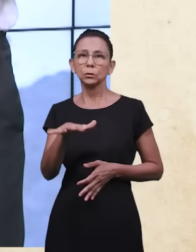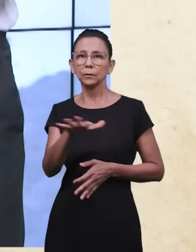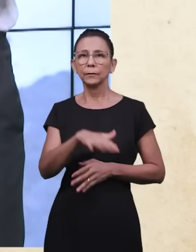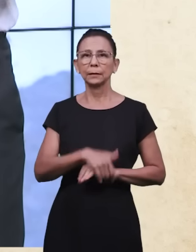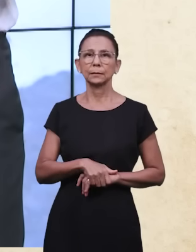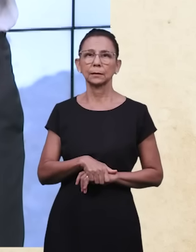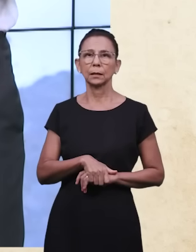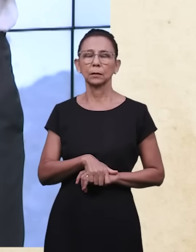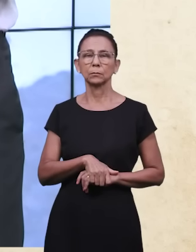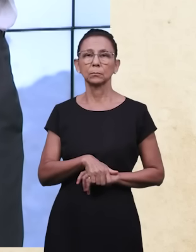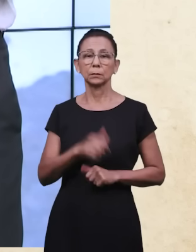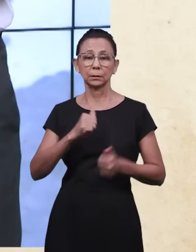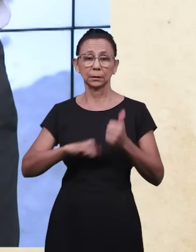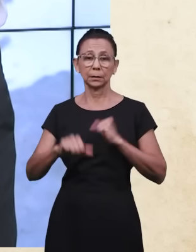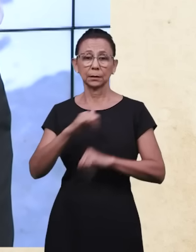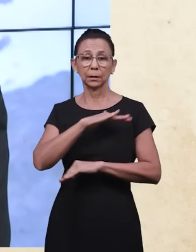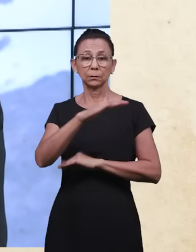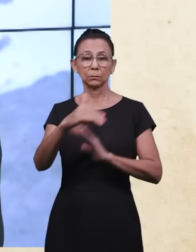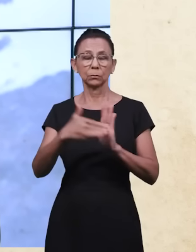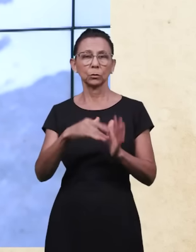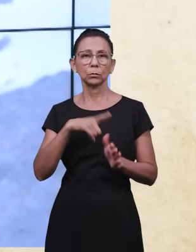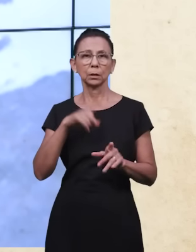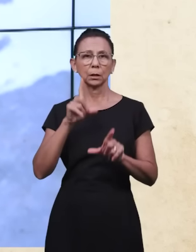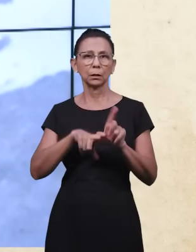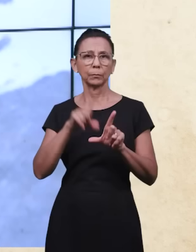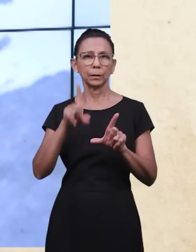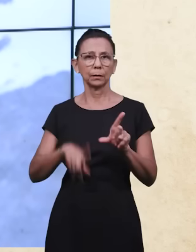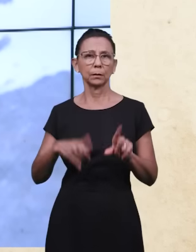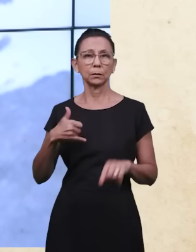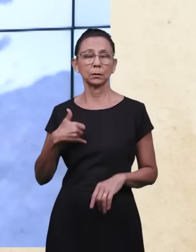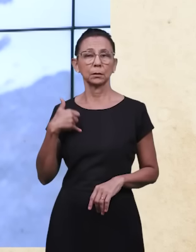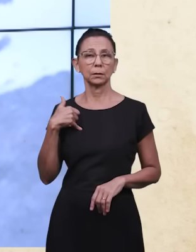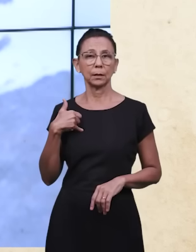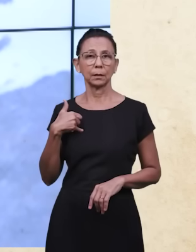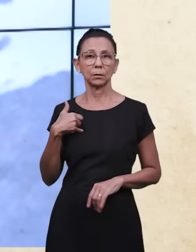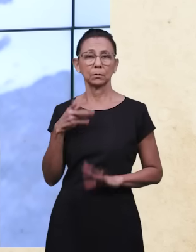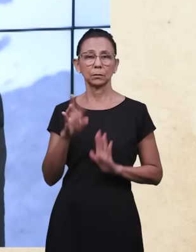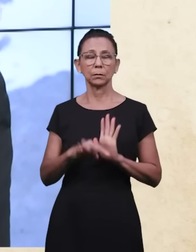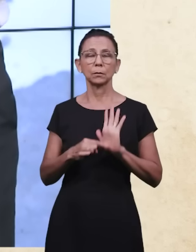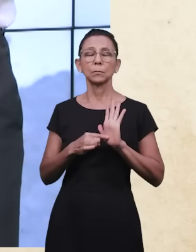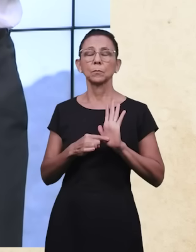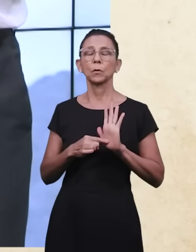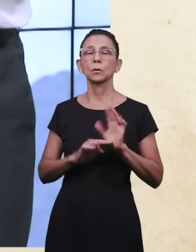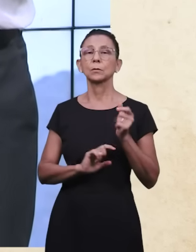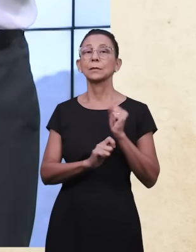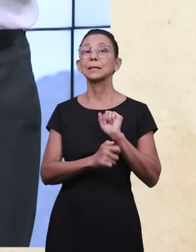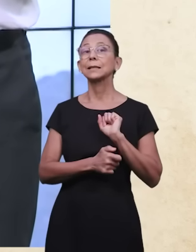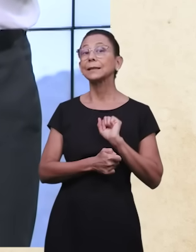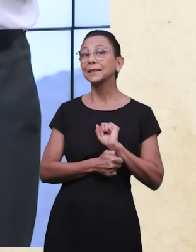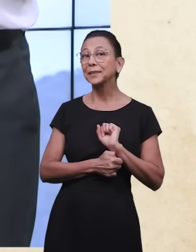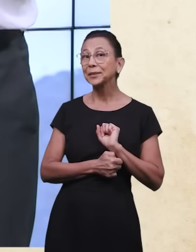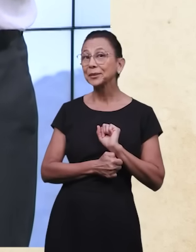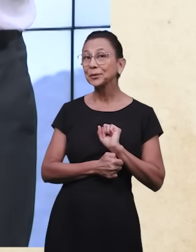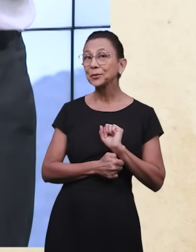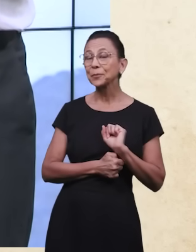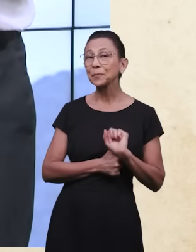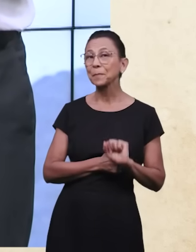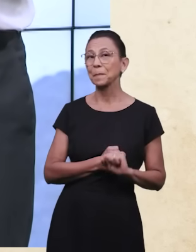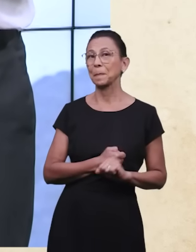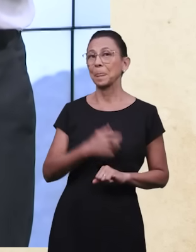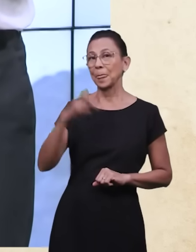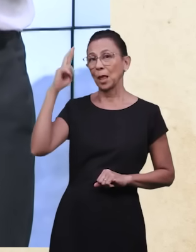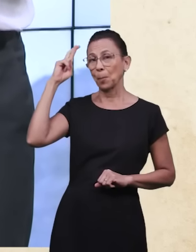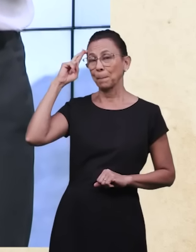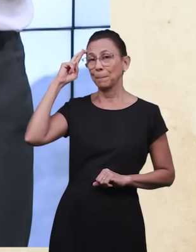independentemente da idade. Não são só os jovens. Mas o texto já traz o segredo. Lançando sobre o